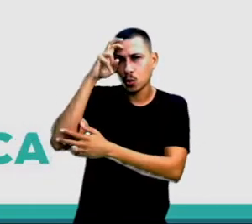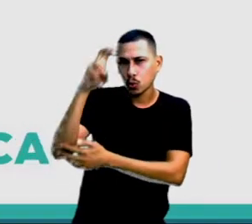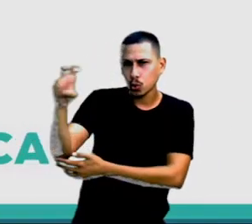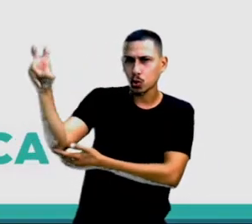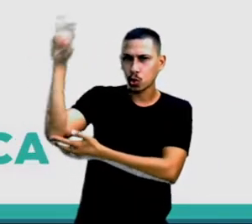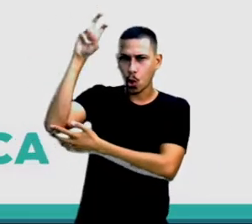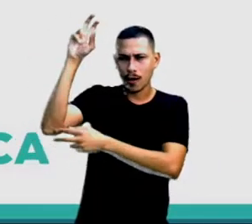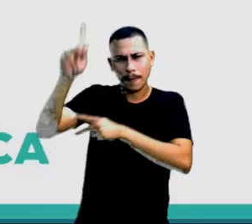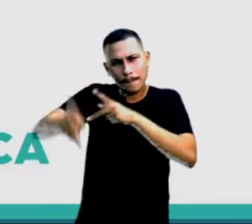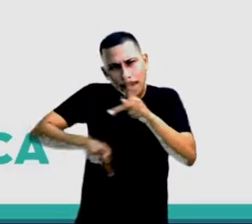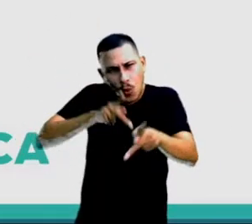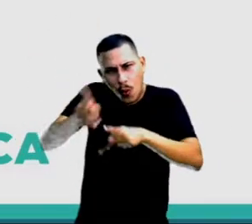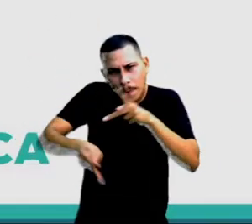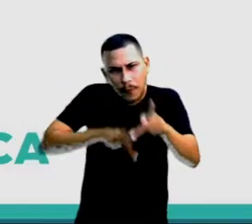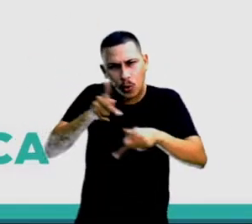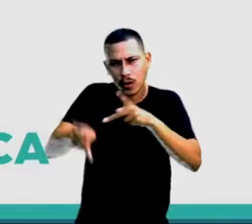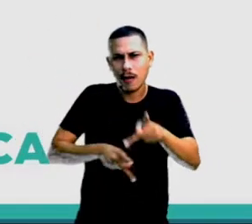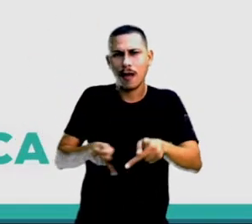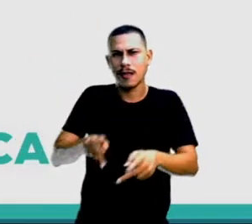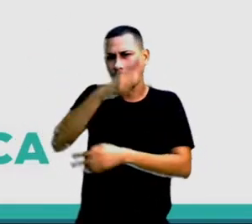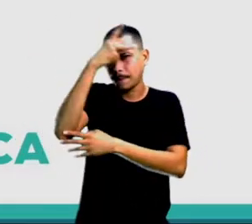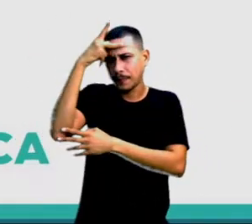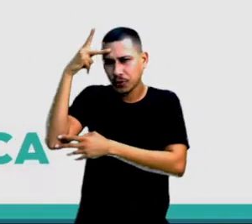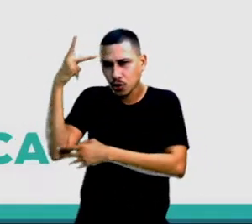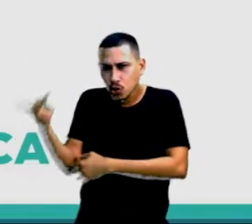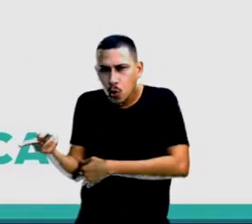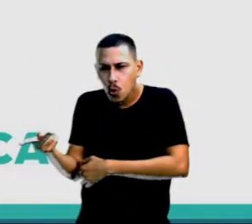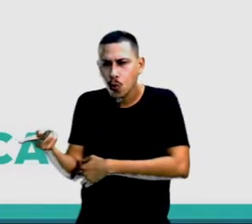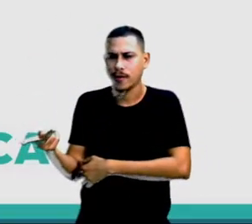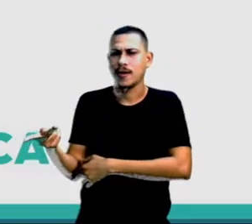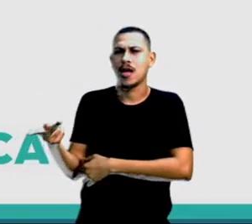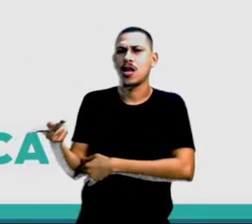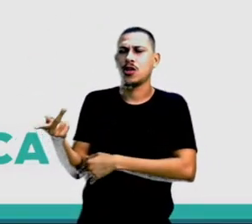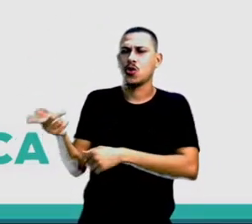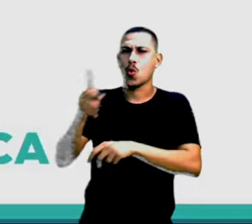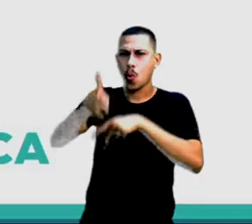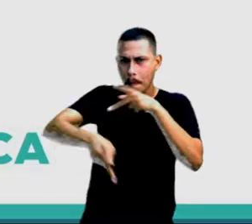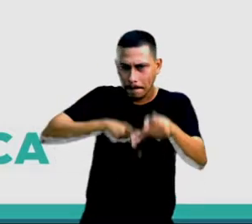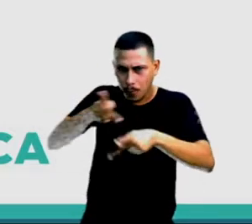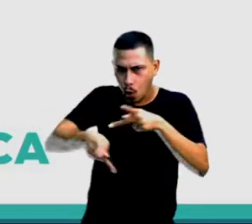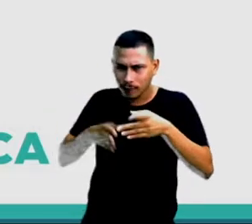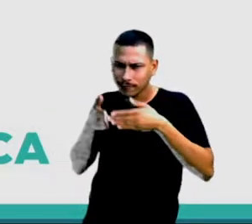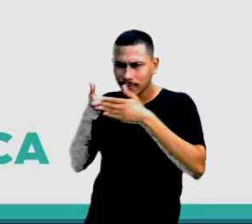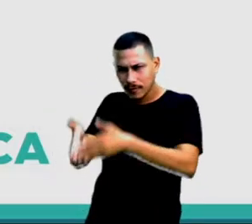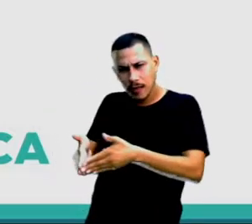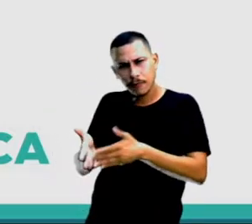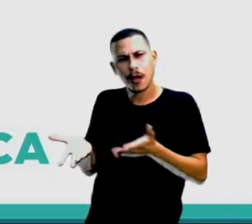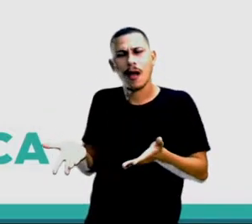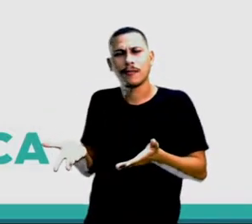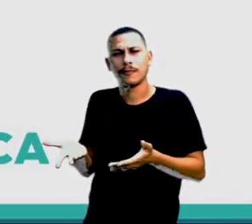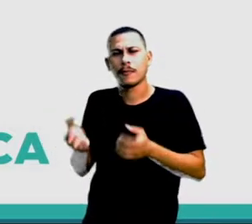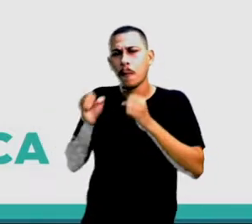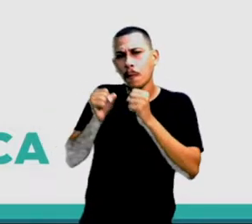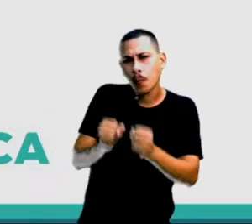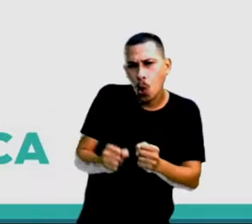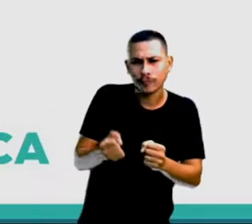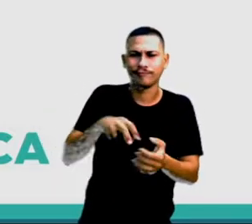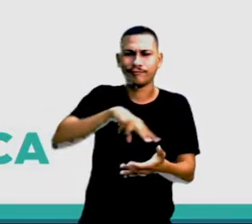popular que são típicas de um determinado povo, podendo realizar-se nas